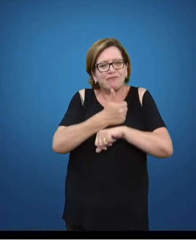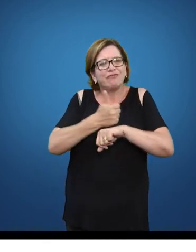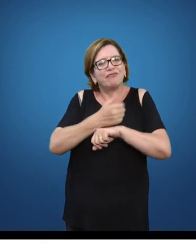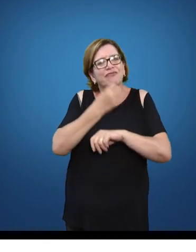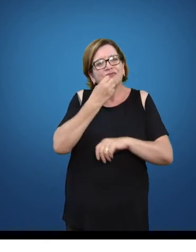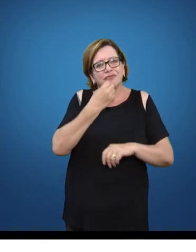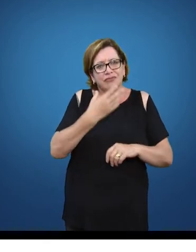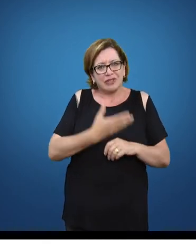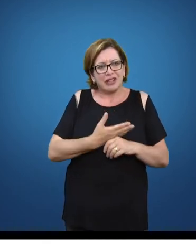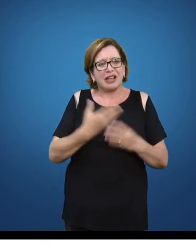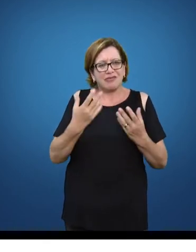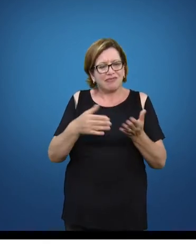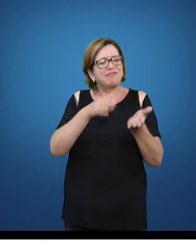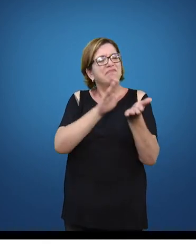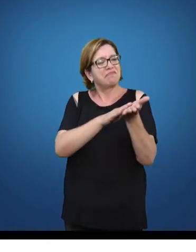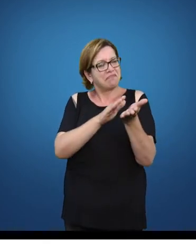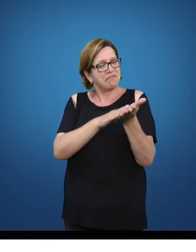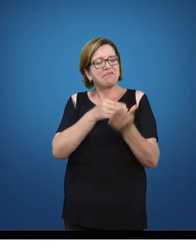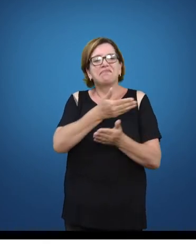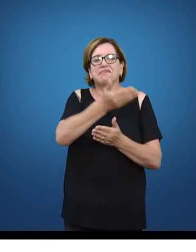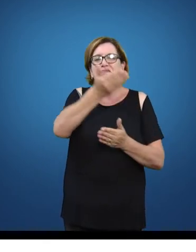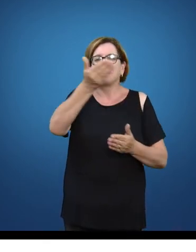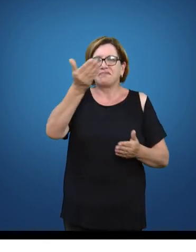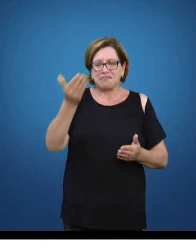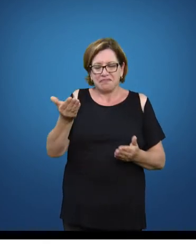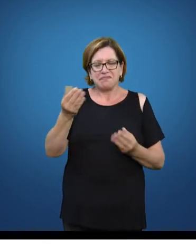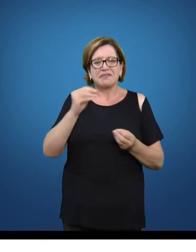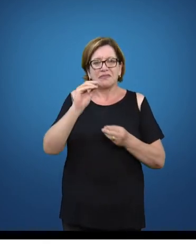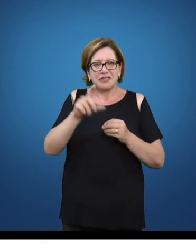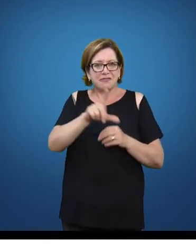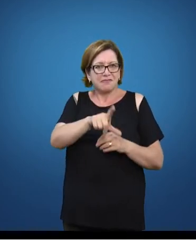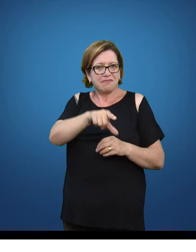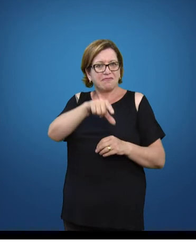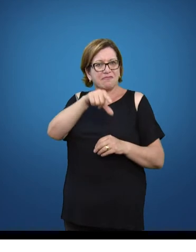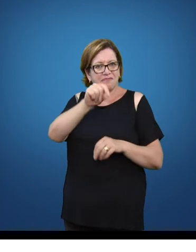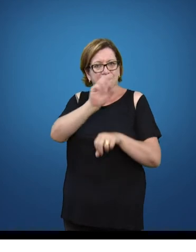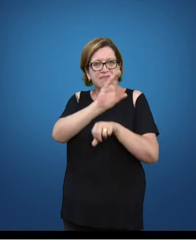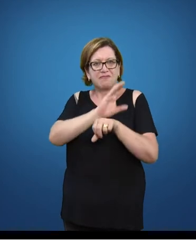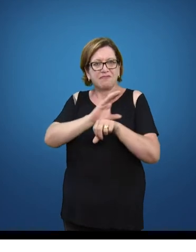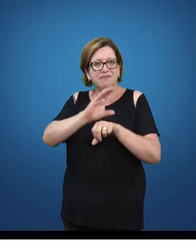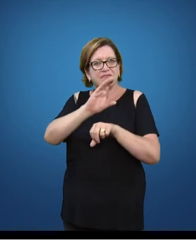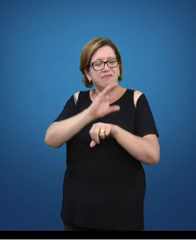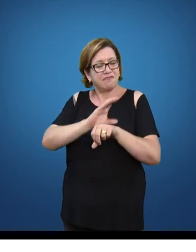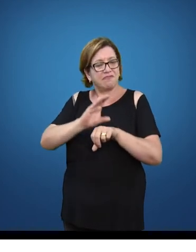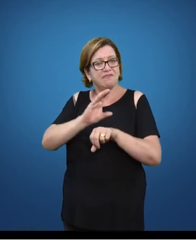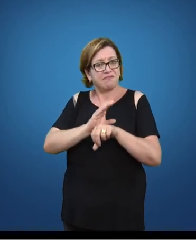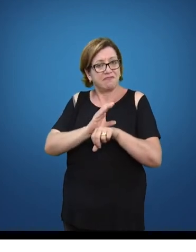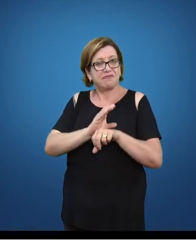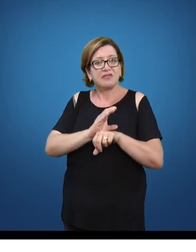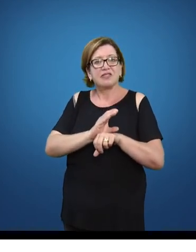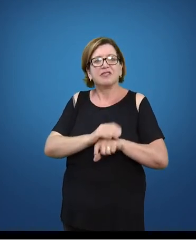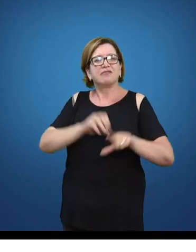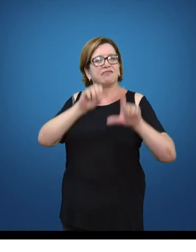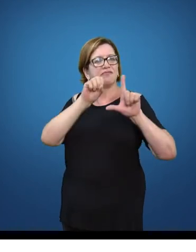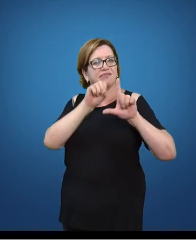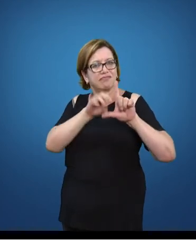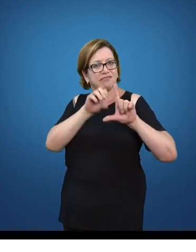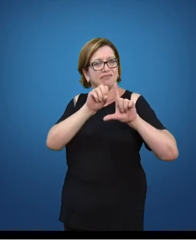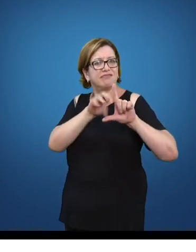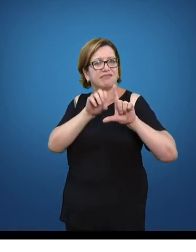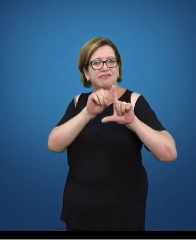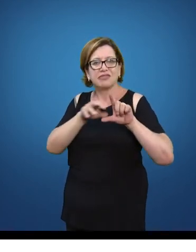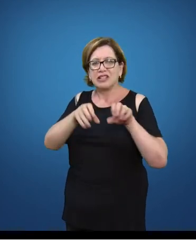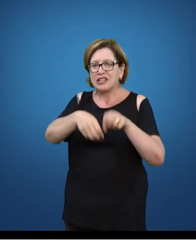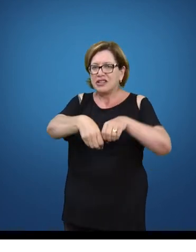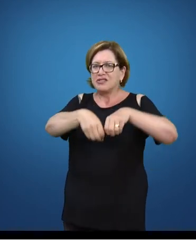então eu quero parabenizar mais uma vez você por ter optado um curso de licenciatura para que você então tem uma